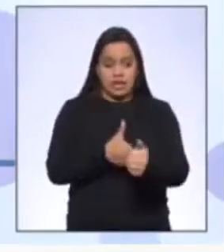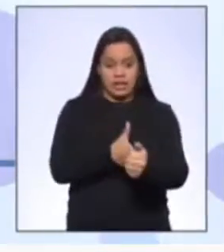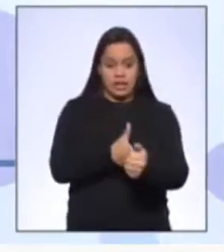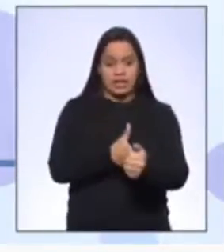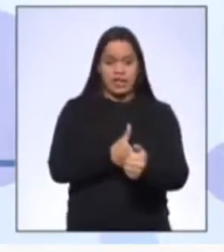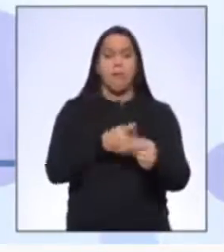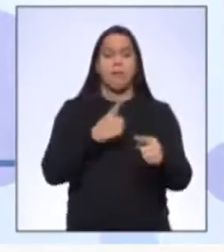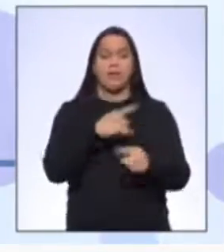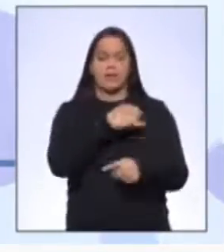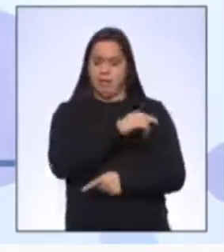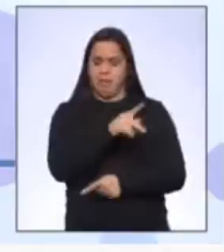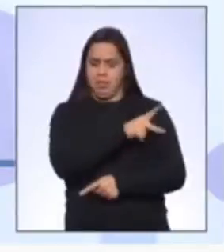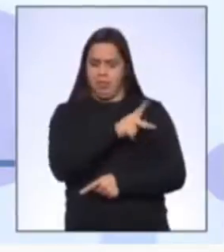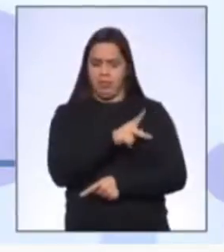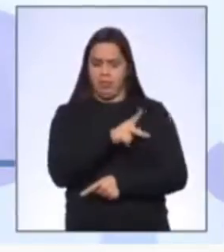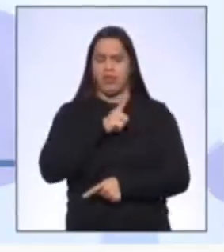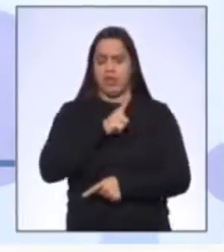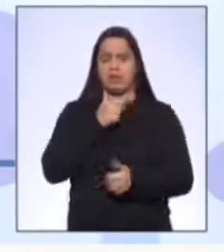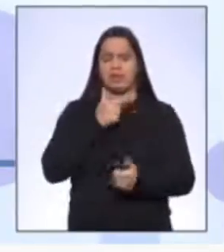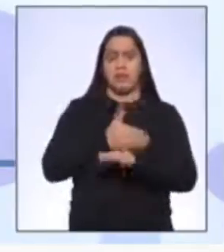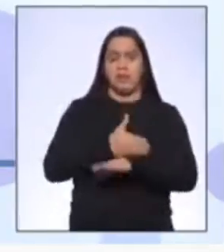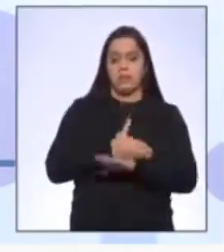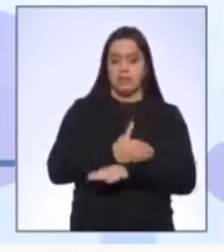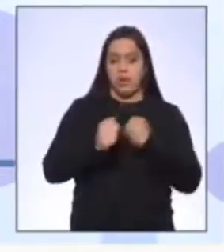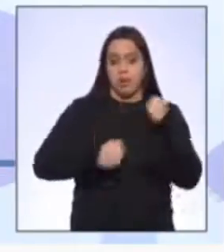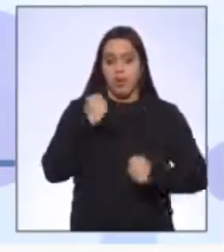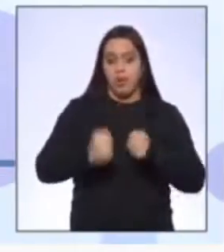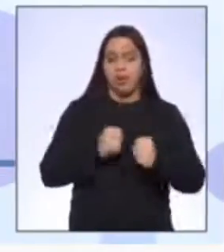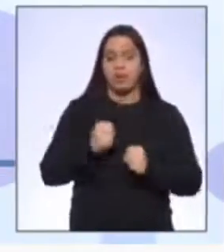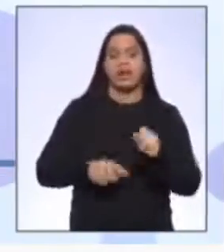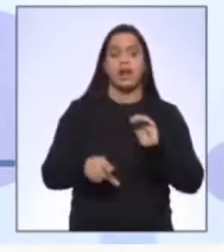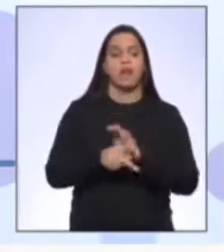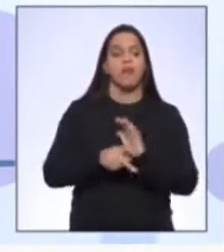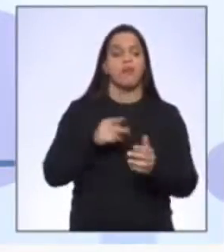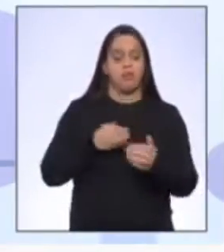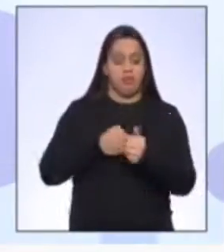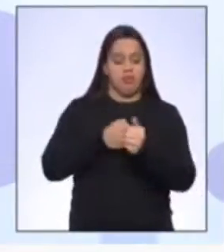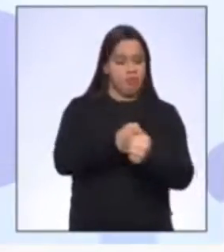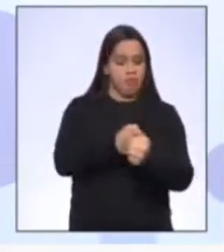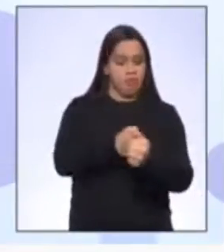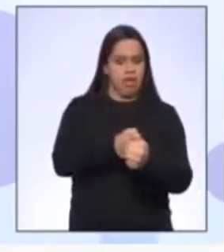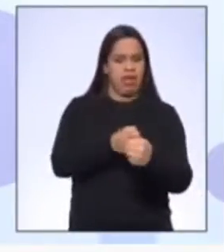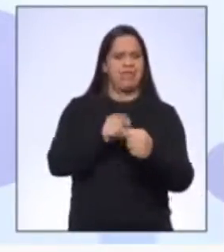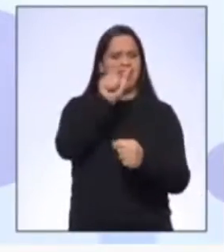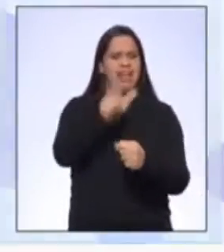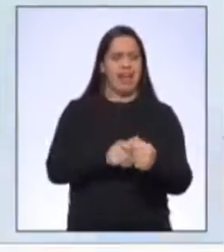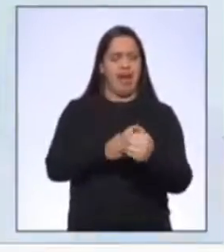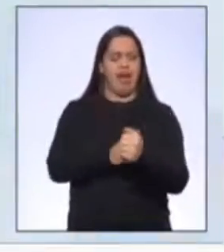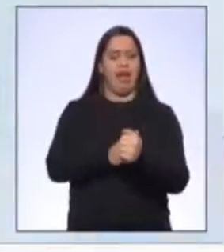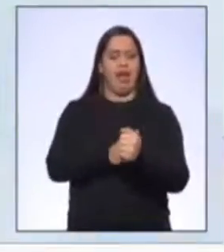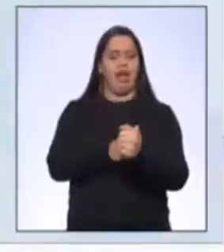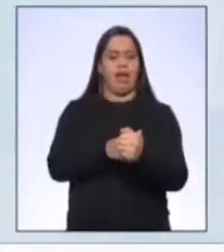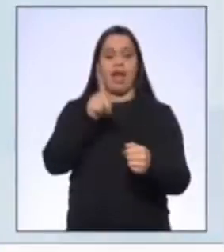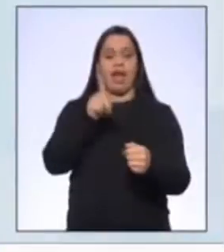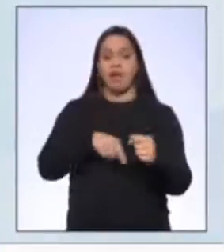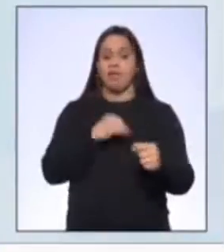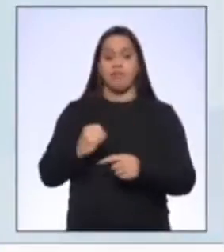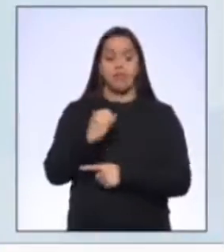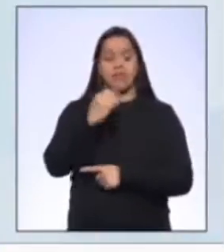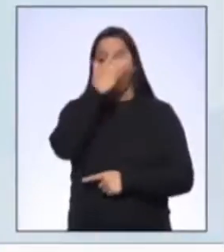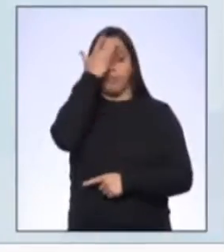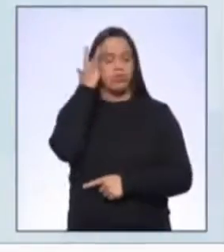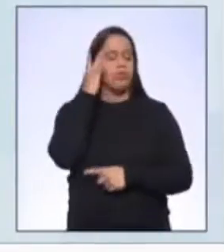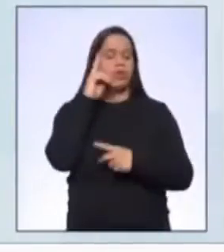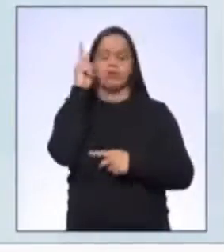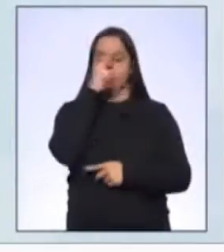participando de uma corrida ela teria um atleta guia quem é ele ele será aí eu vou falar atleta guia essencial para quem